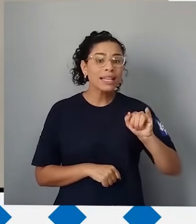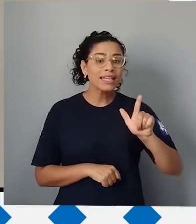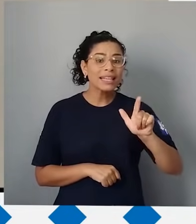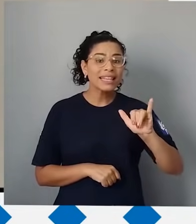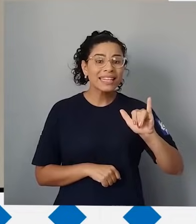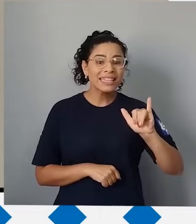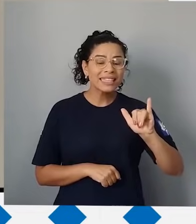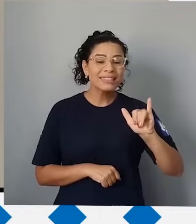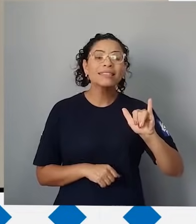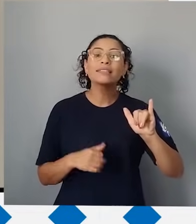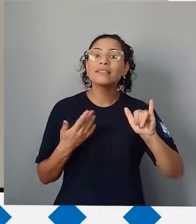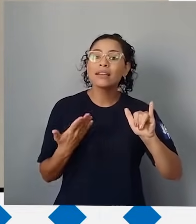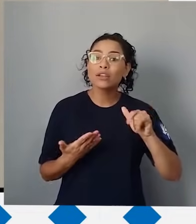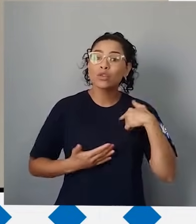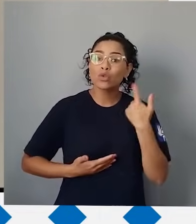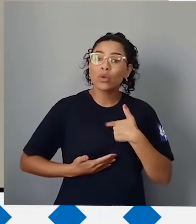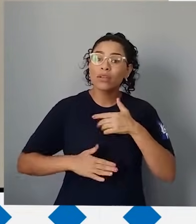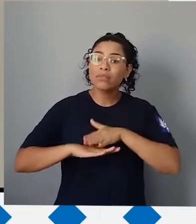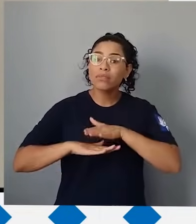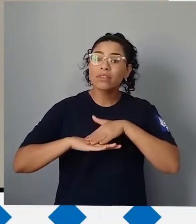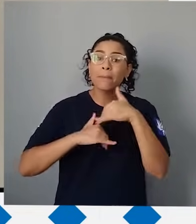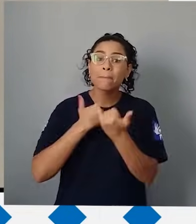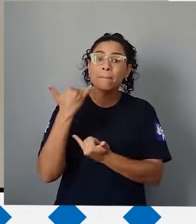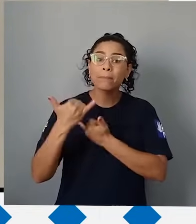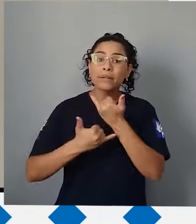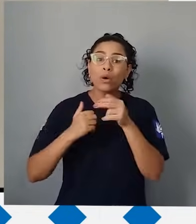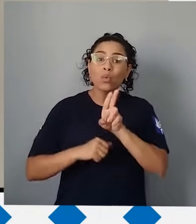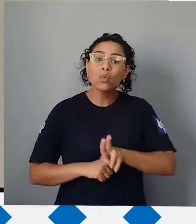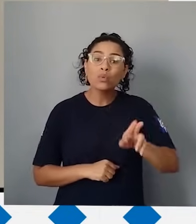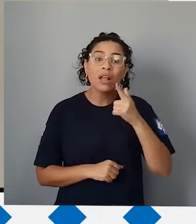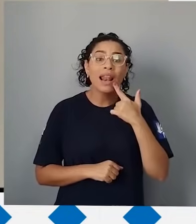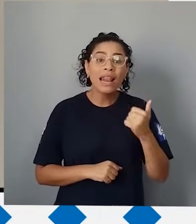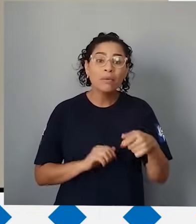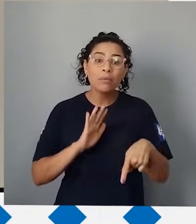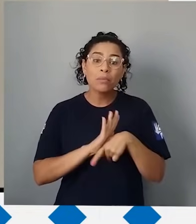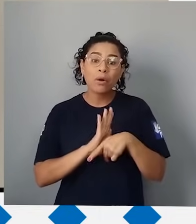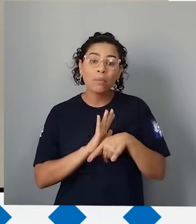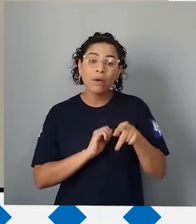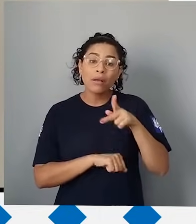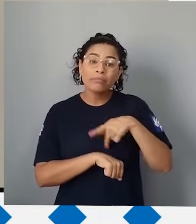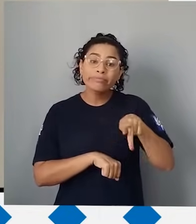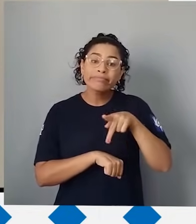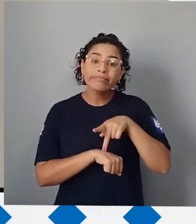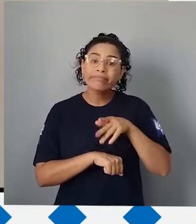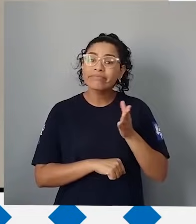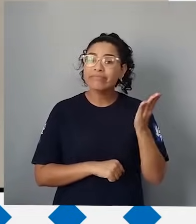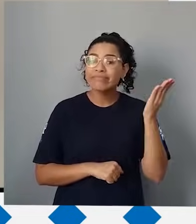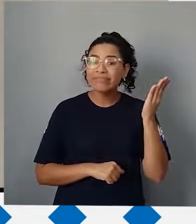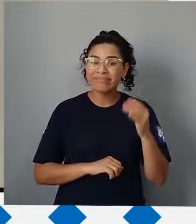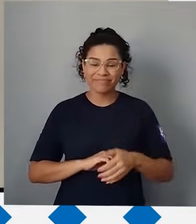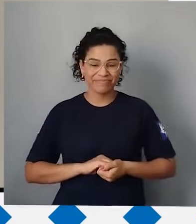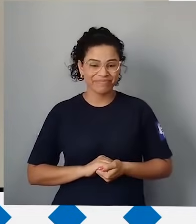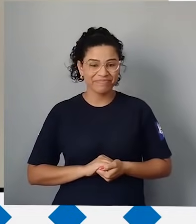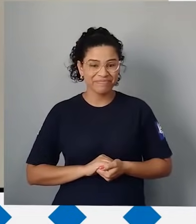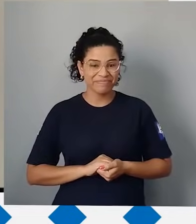Swahili. E nós vamos fazer uma brincadeira em Swahili. Essa brincadeira